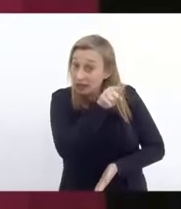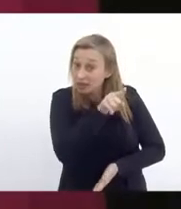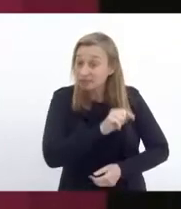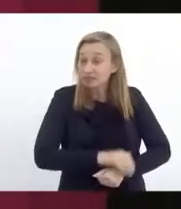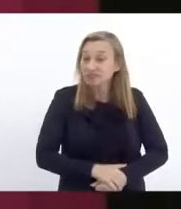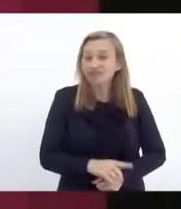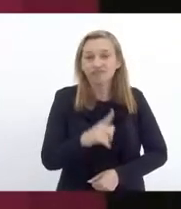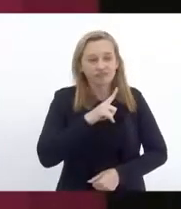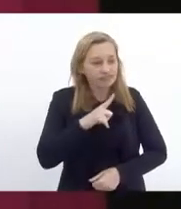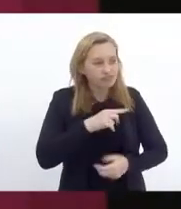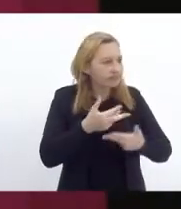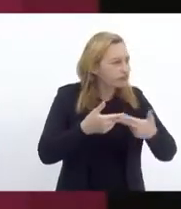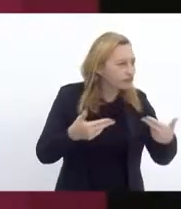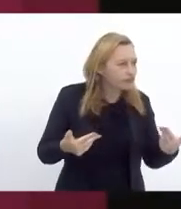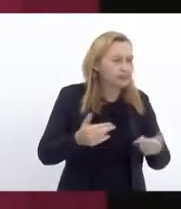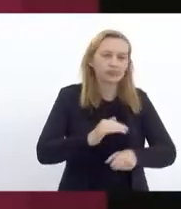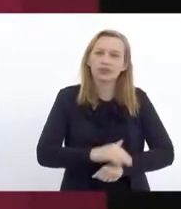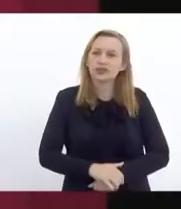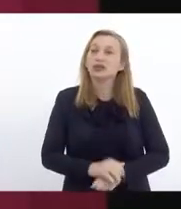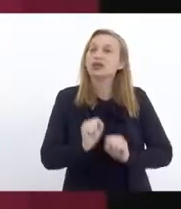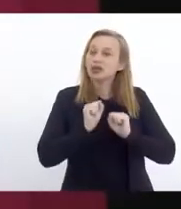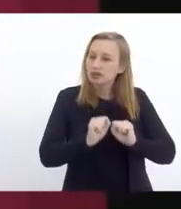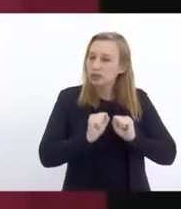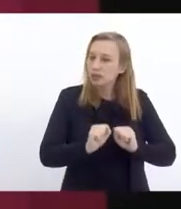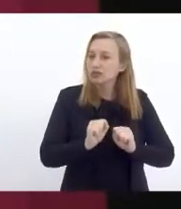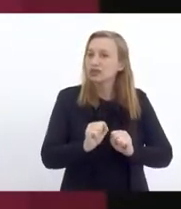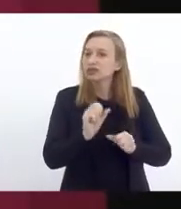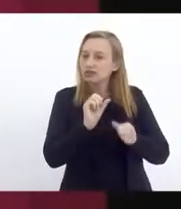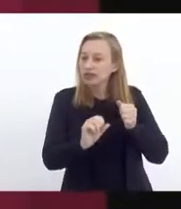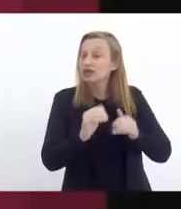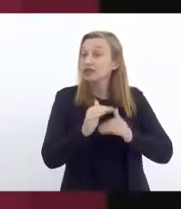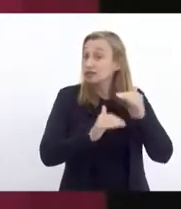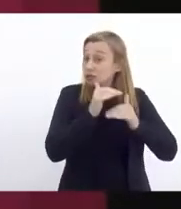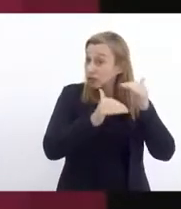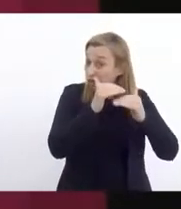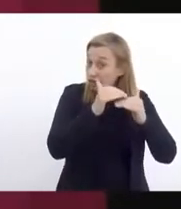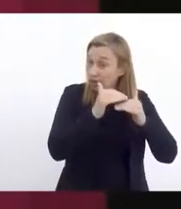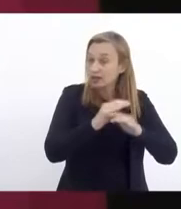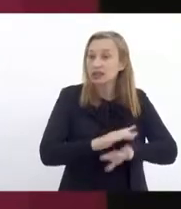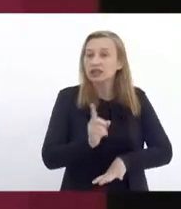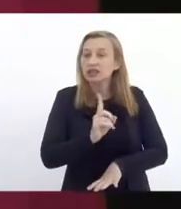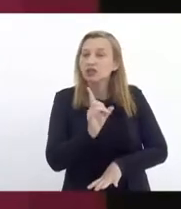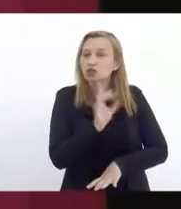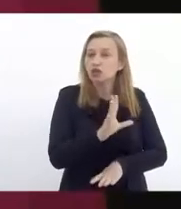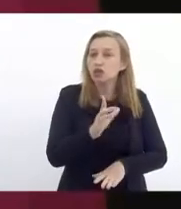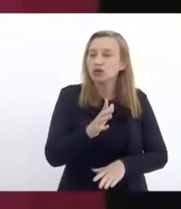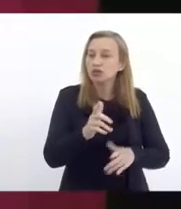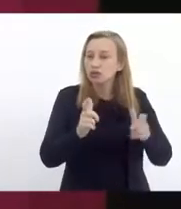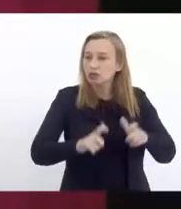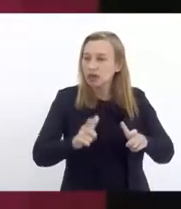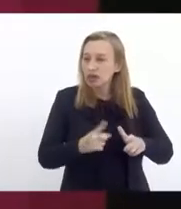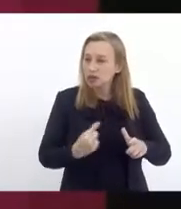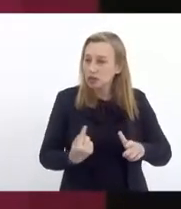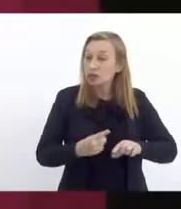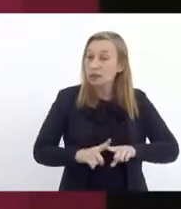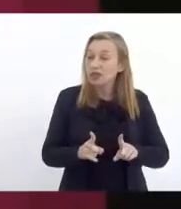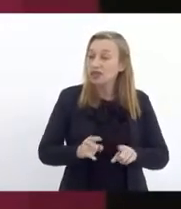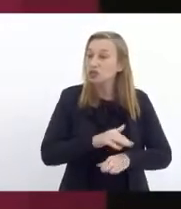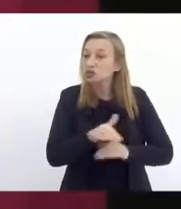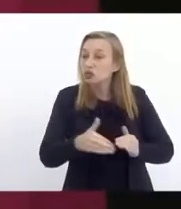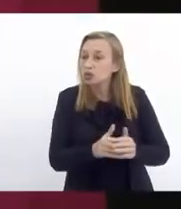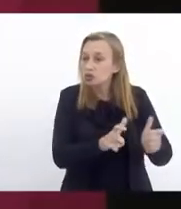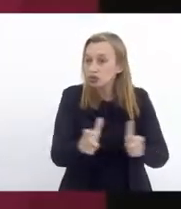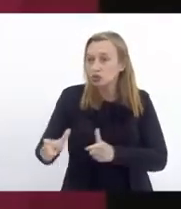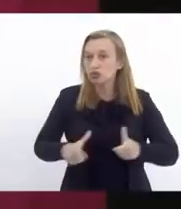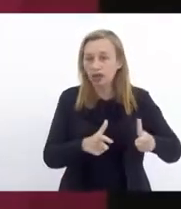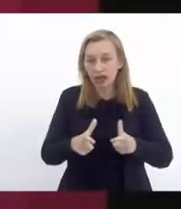Nós temos muita coisa que pode ser feito e desenvolver, não só a nossa região, todas as regiões, a partir do